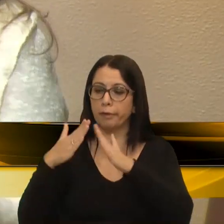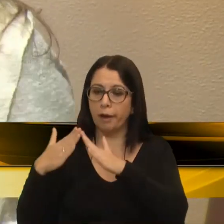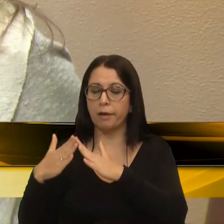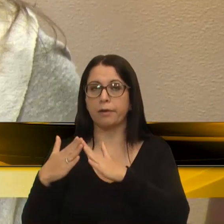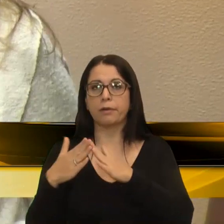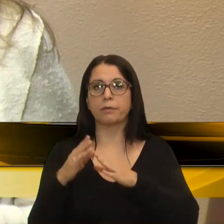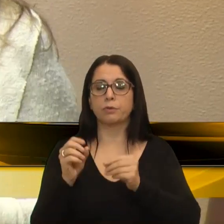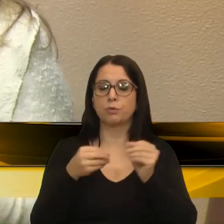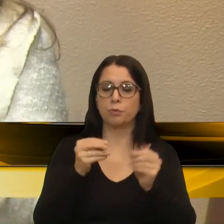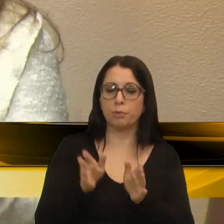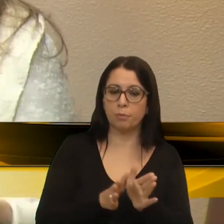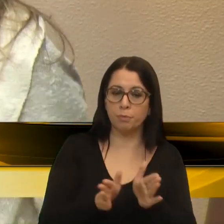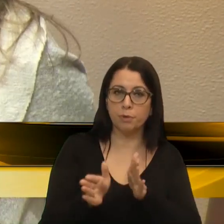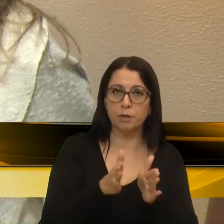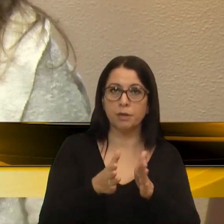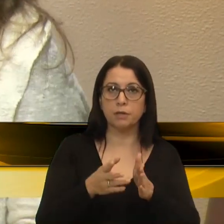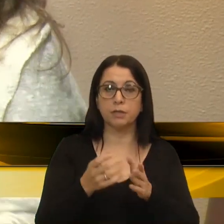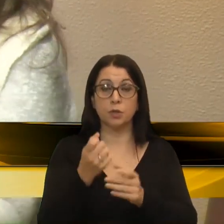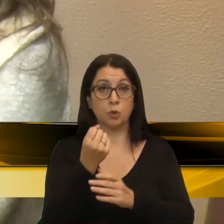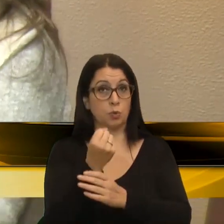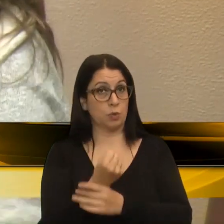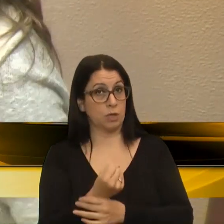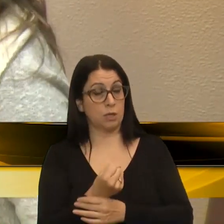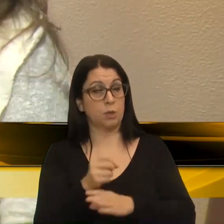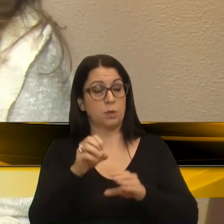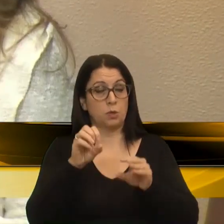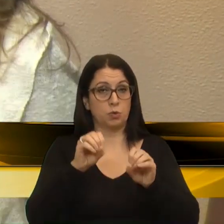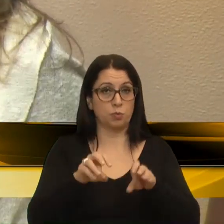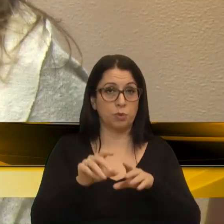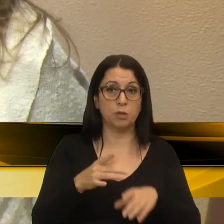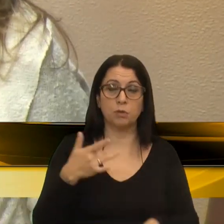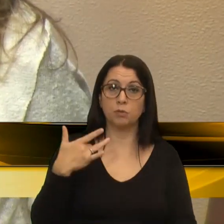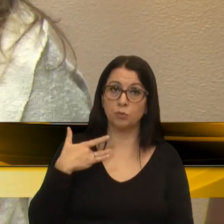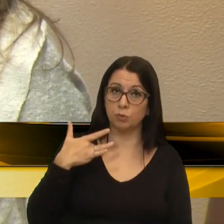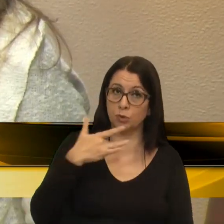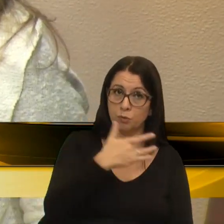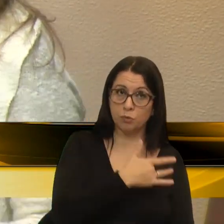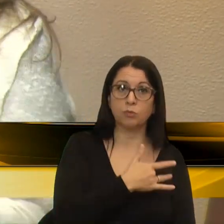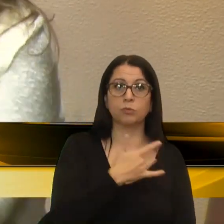de mobilidade, de segurança, de educação, de saúde,